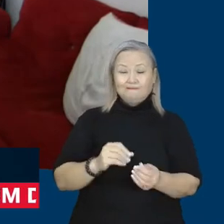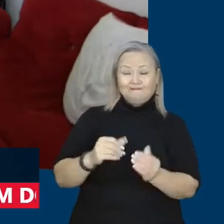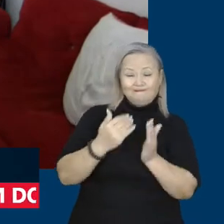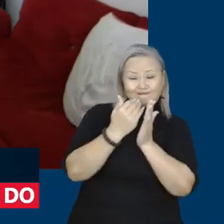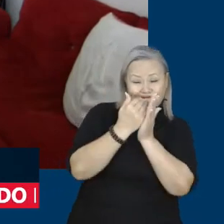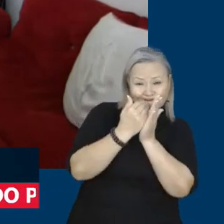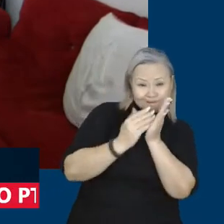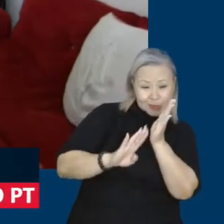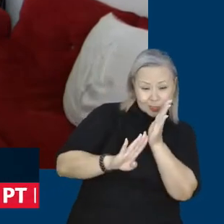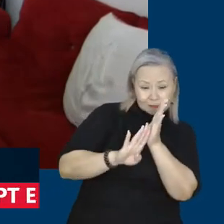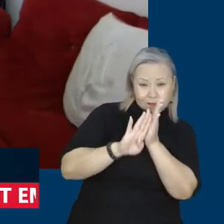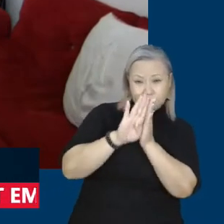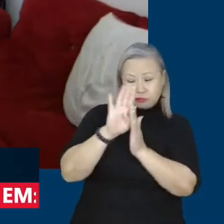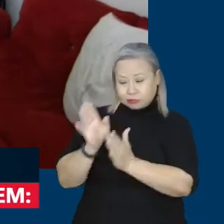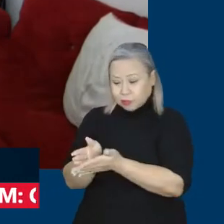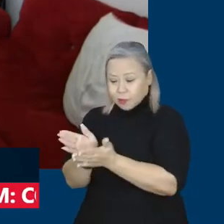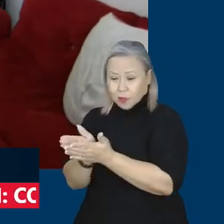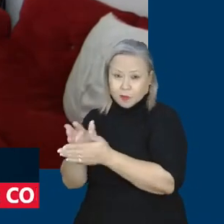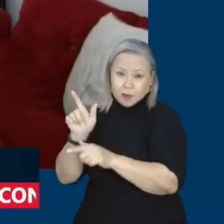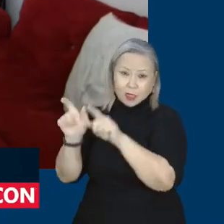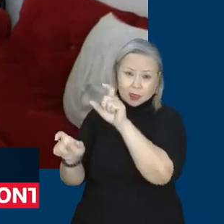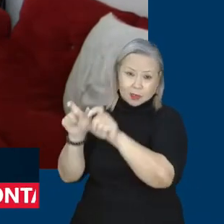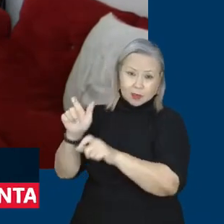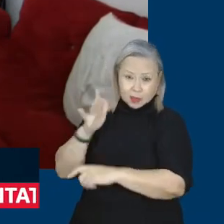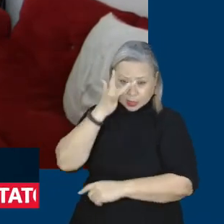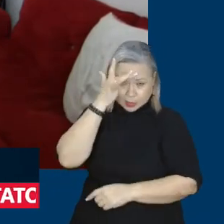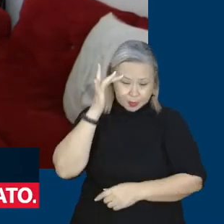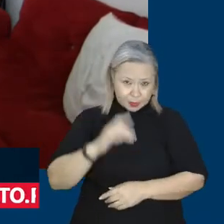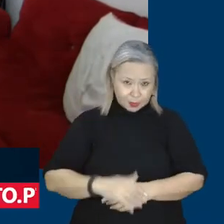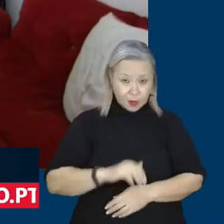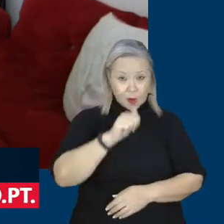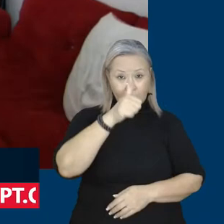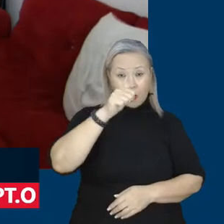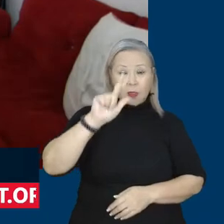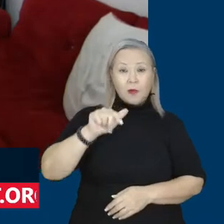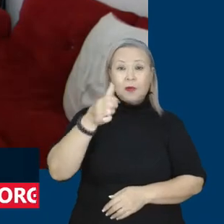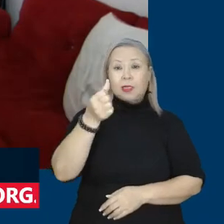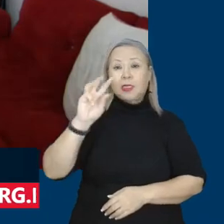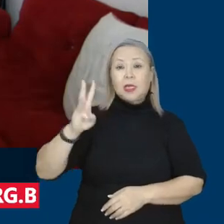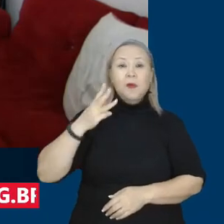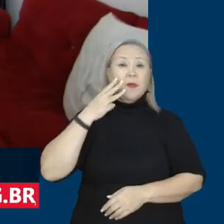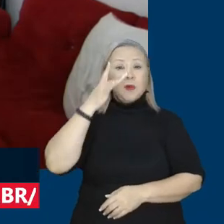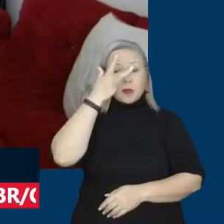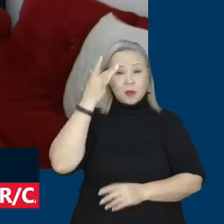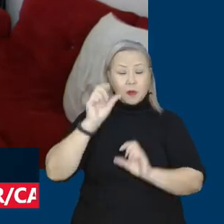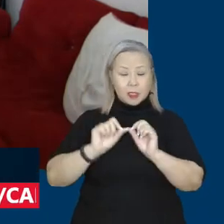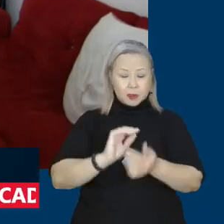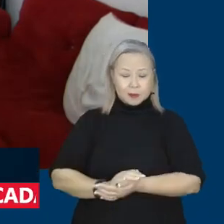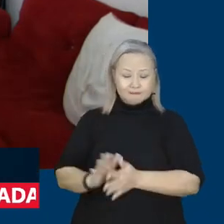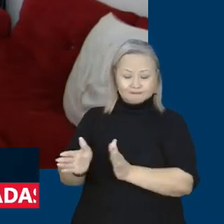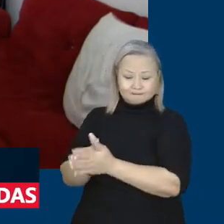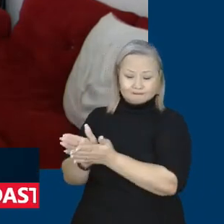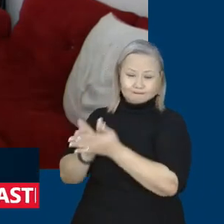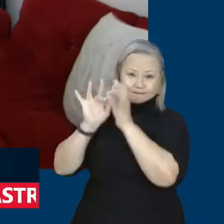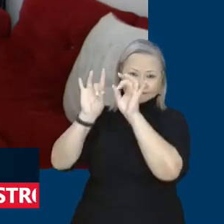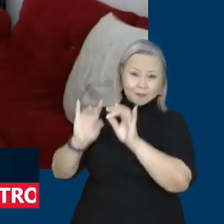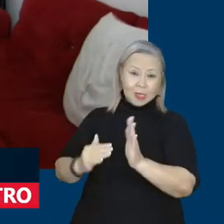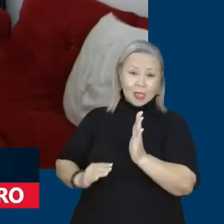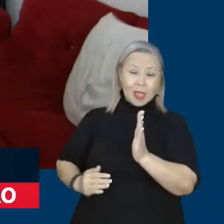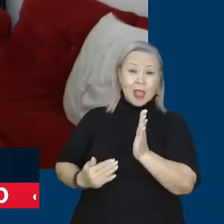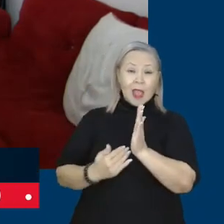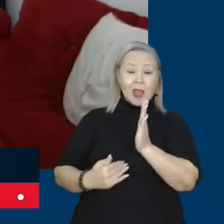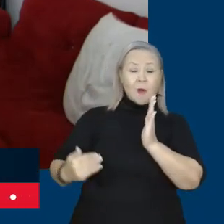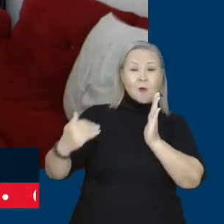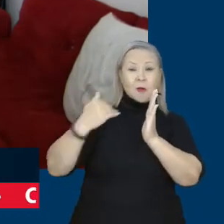22,7% isso dá mais ou menos 11,6 milhões de pessoas e das pessoas mais extrema pobreza aumentou